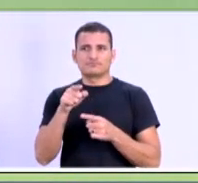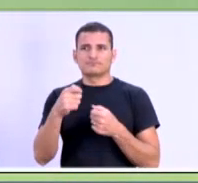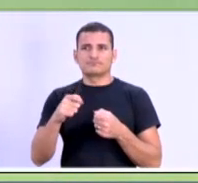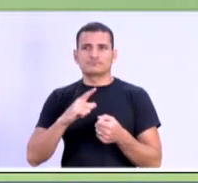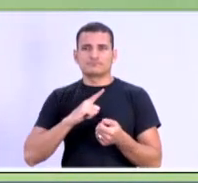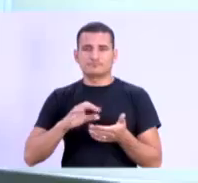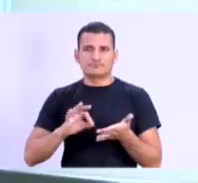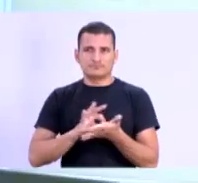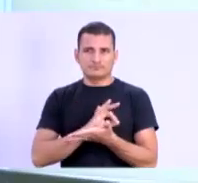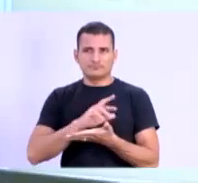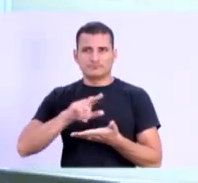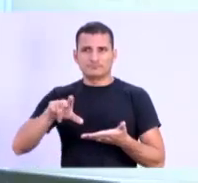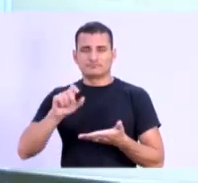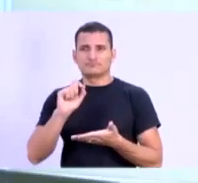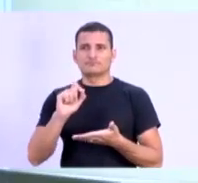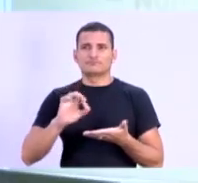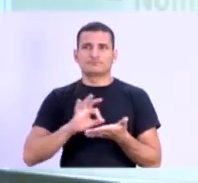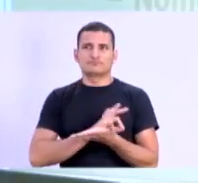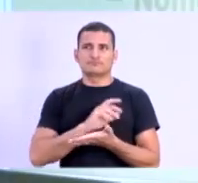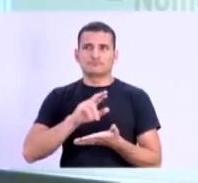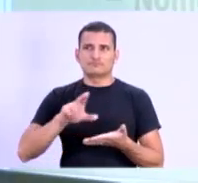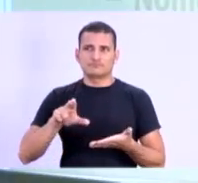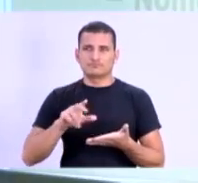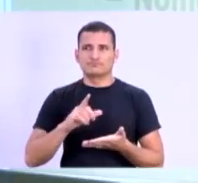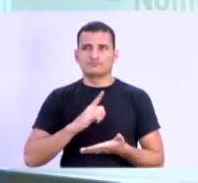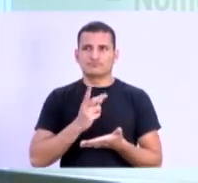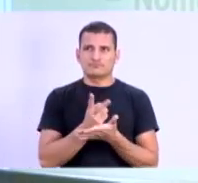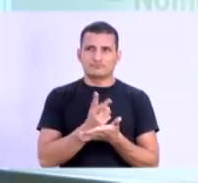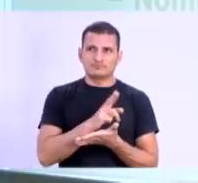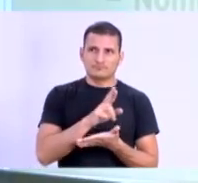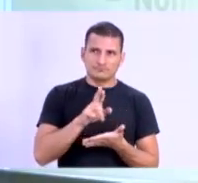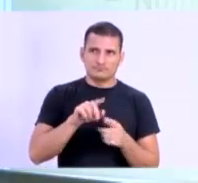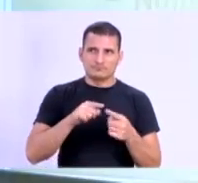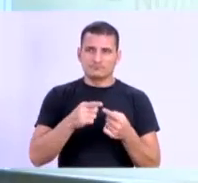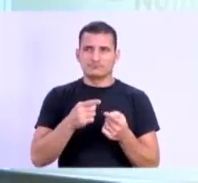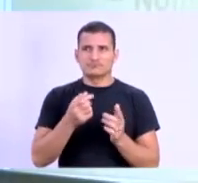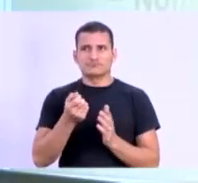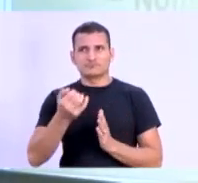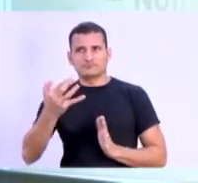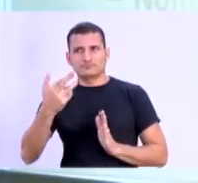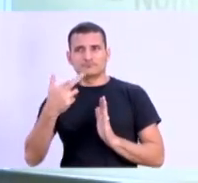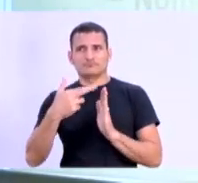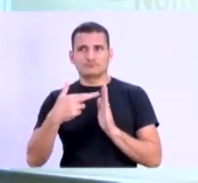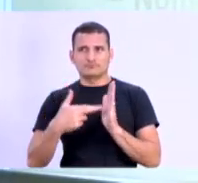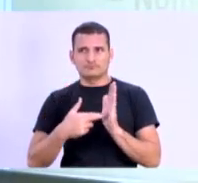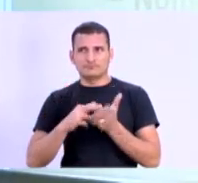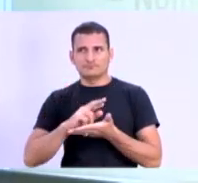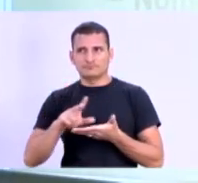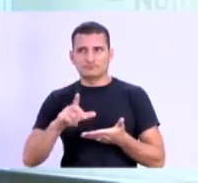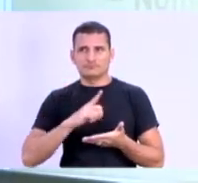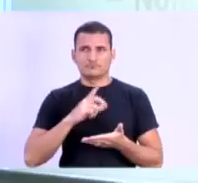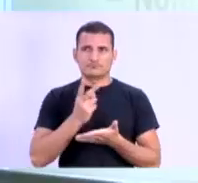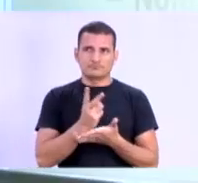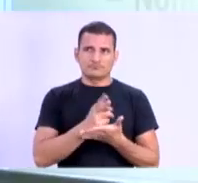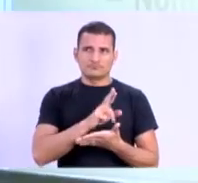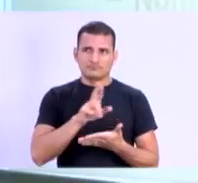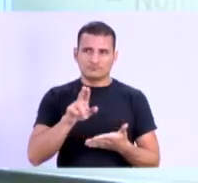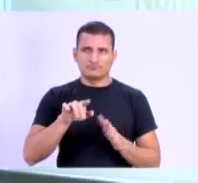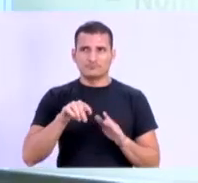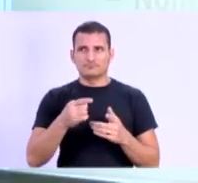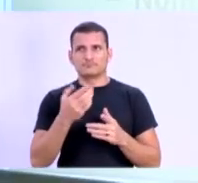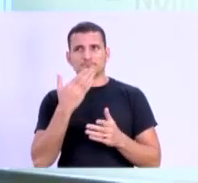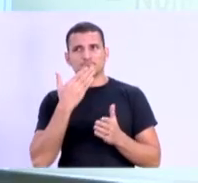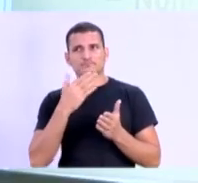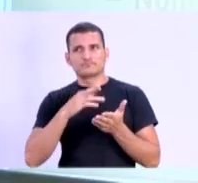diferentes. Isso é obrigatório. O que é assinatura diferente? Tem o mesmo nome, mas a quantidade de parâmetros é diferente. Tem o mesmo nome, mas os tipos de parâmetros